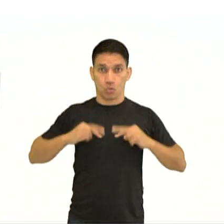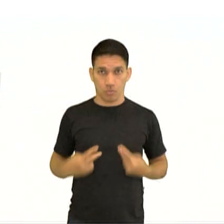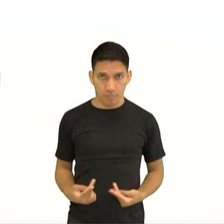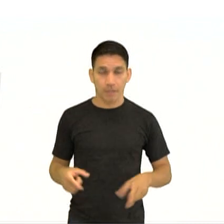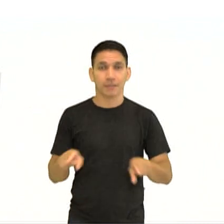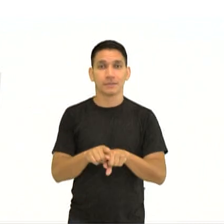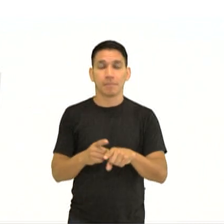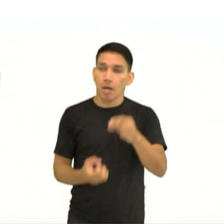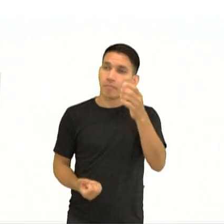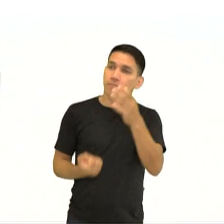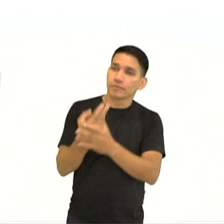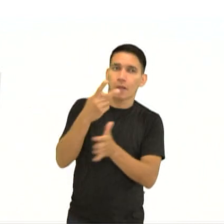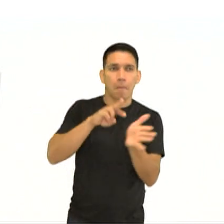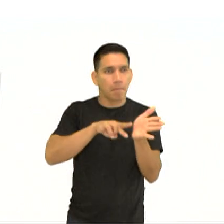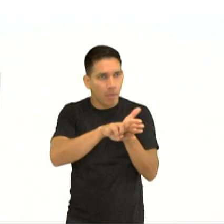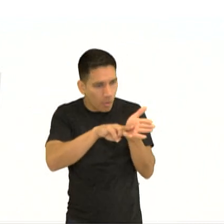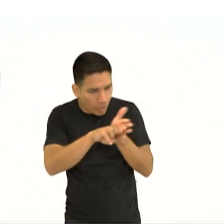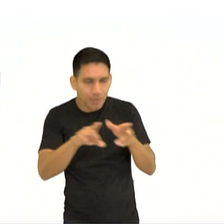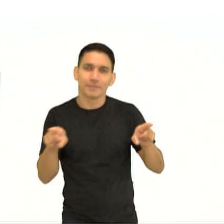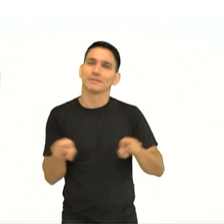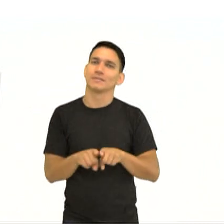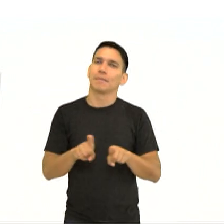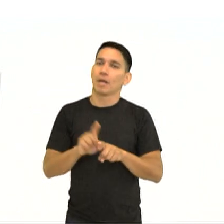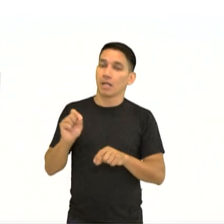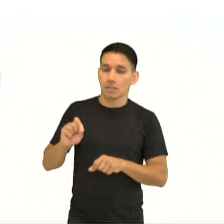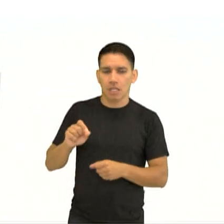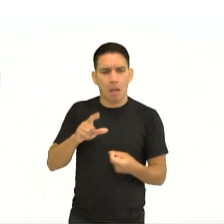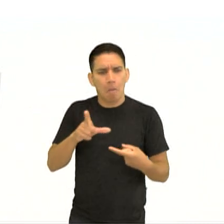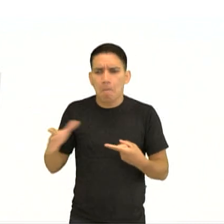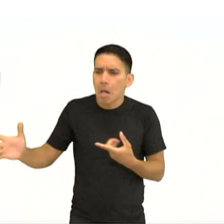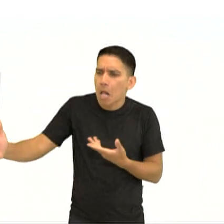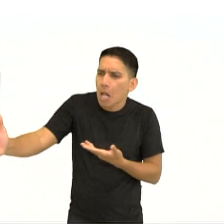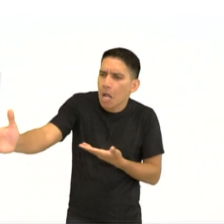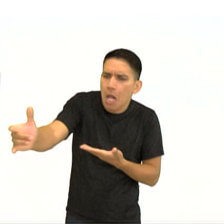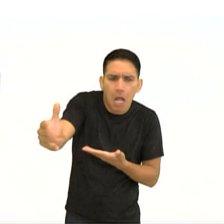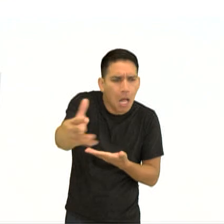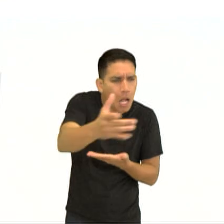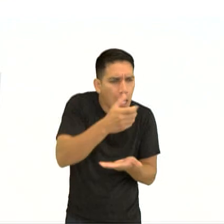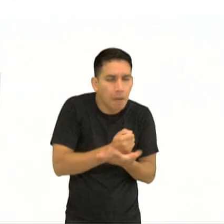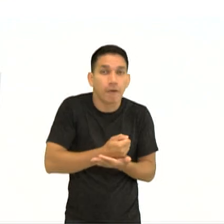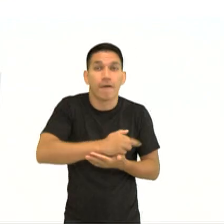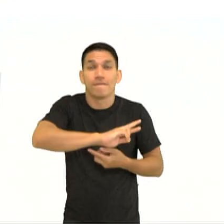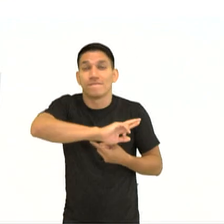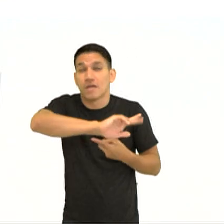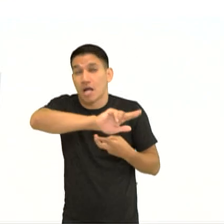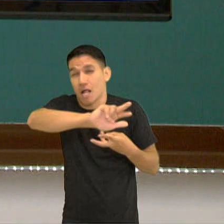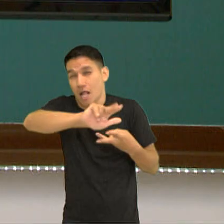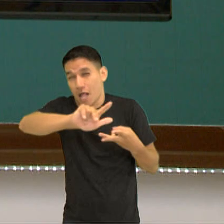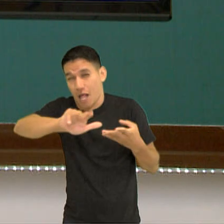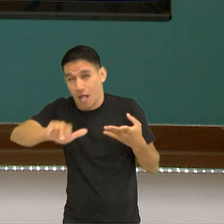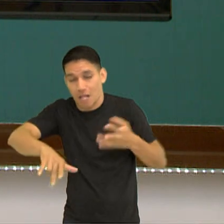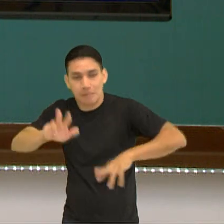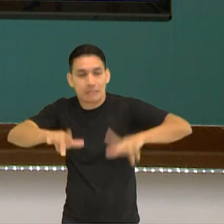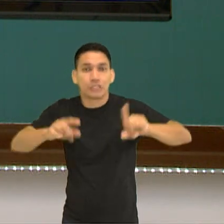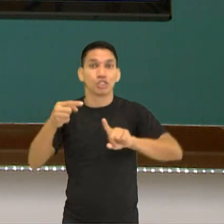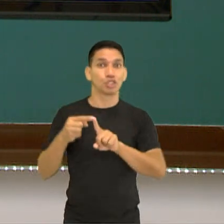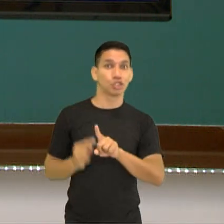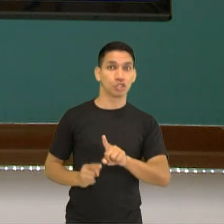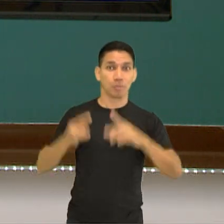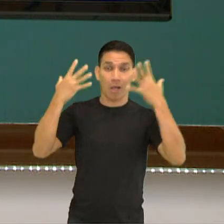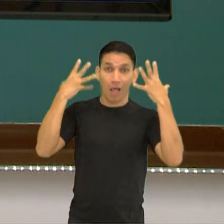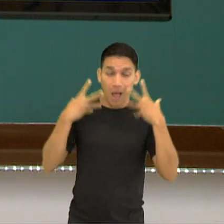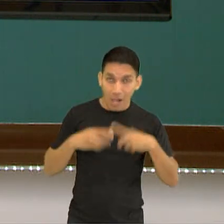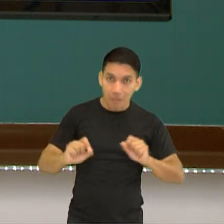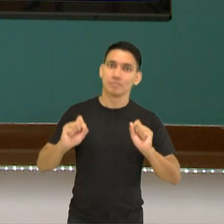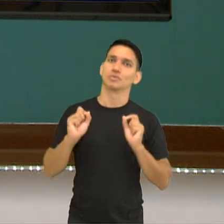da biologia também. O Aristóteles catalogou milhares, ou aliás, centenas de espécies de animais, tá?